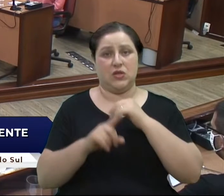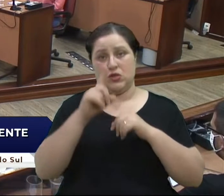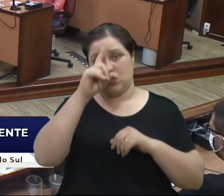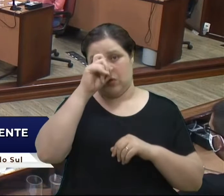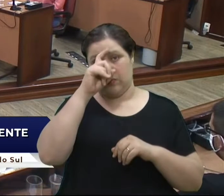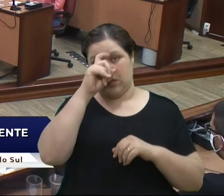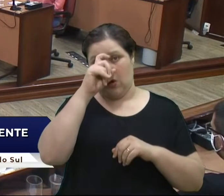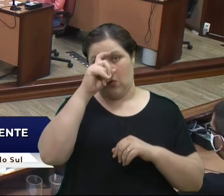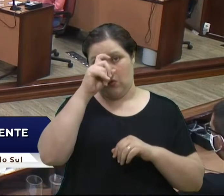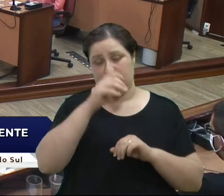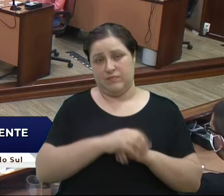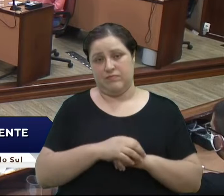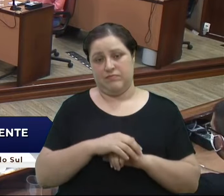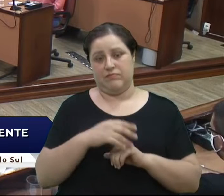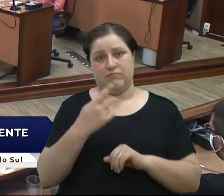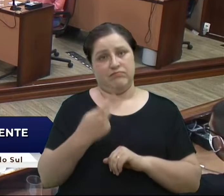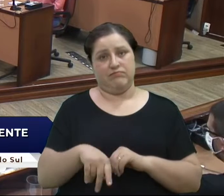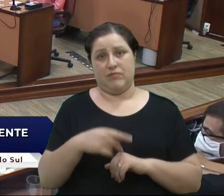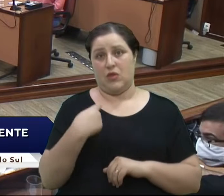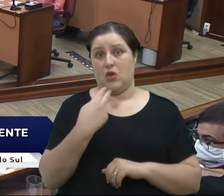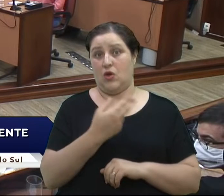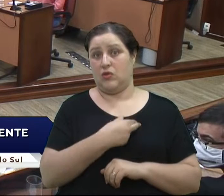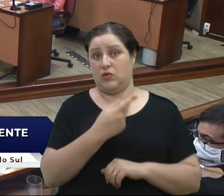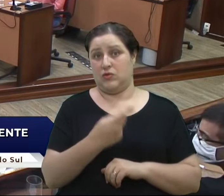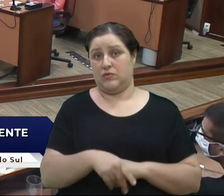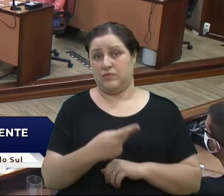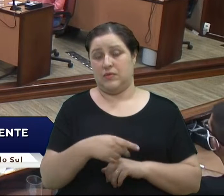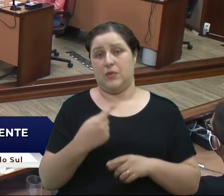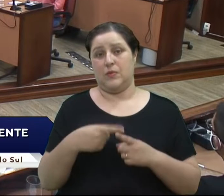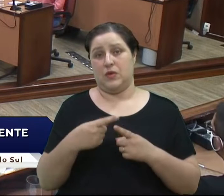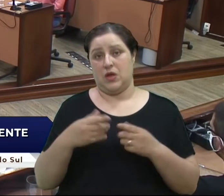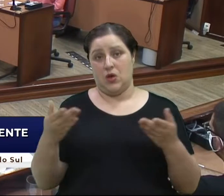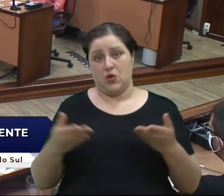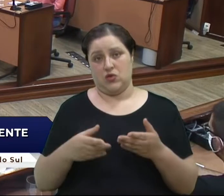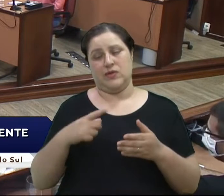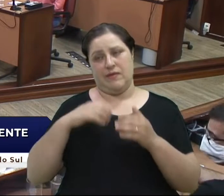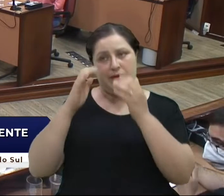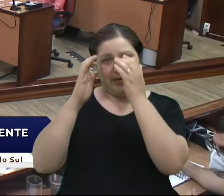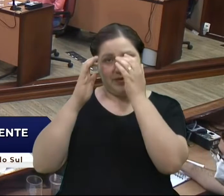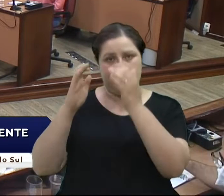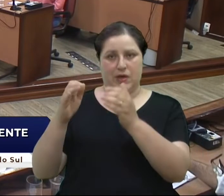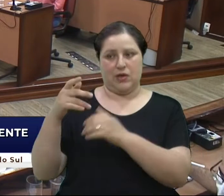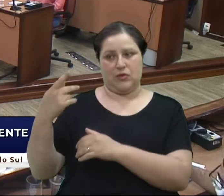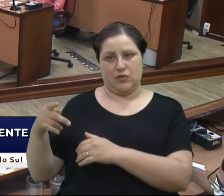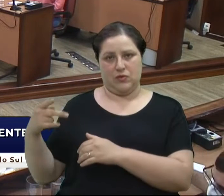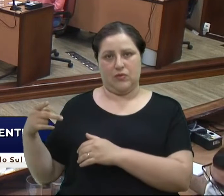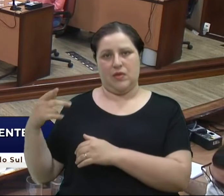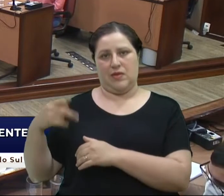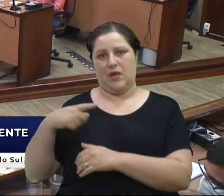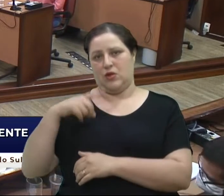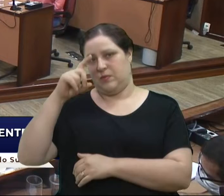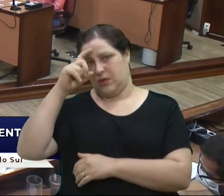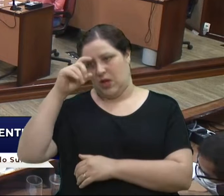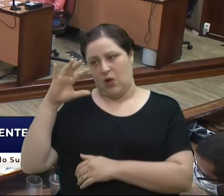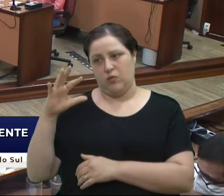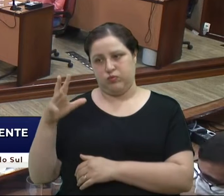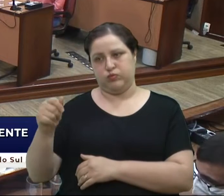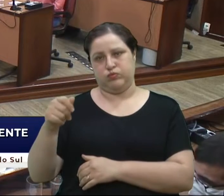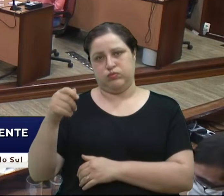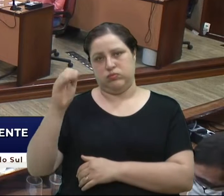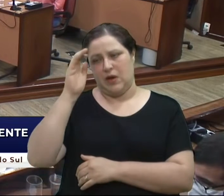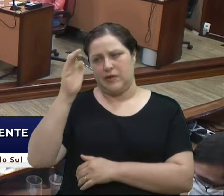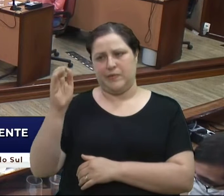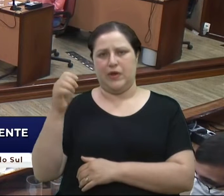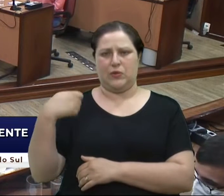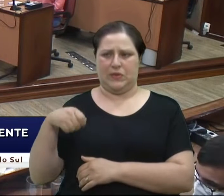Um hospital nosso. Porque hoje, com todo respeito aos hospitais que nós temos aqui, nós precisamos deles,